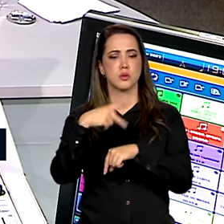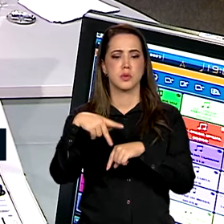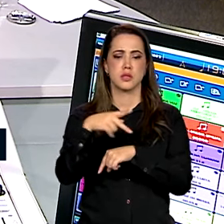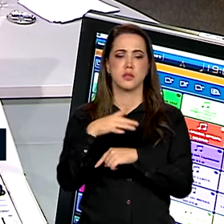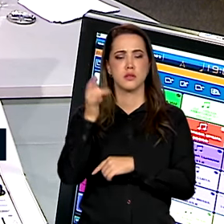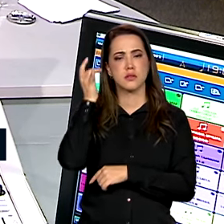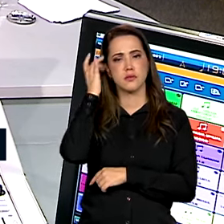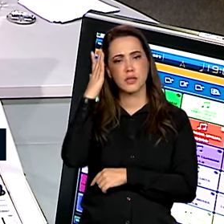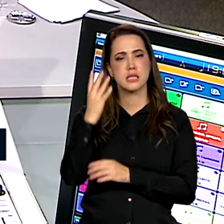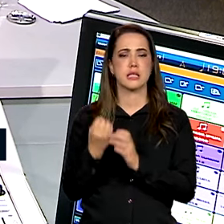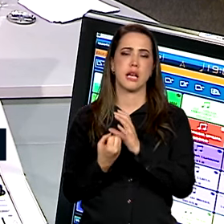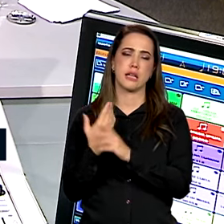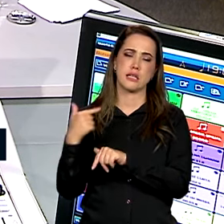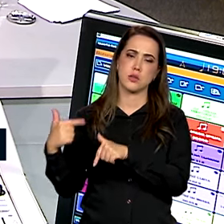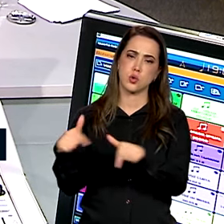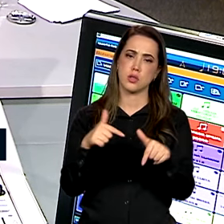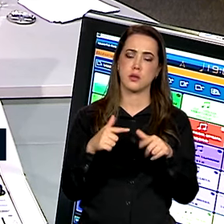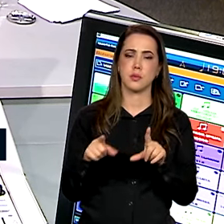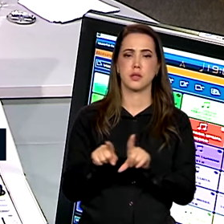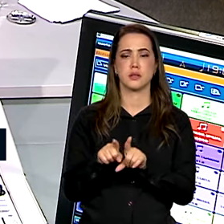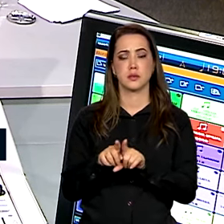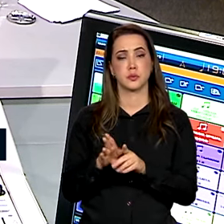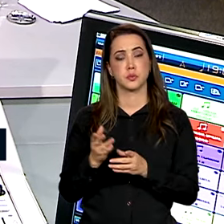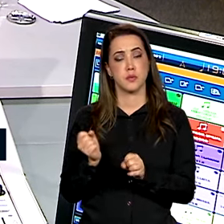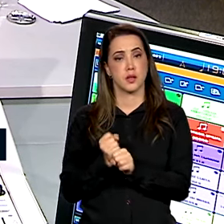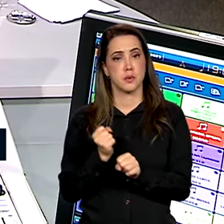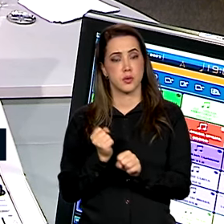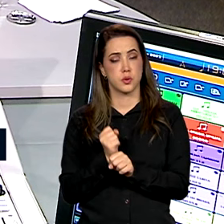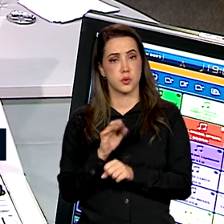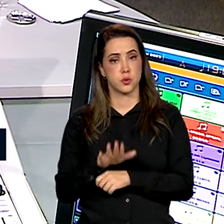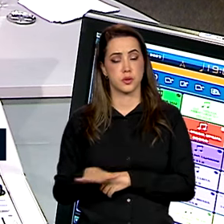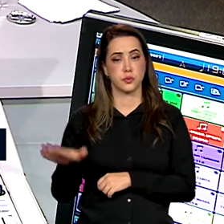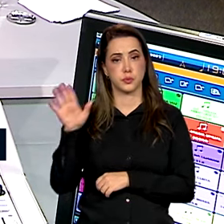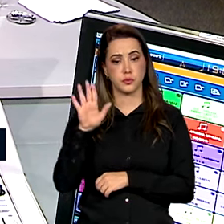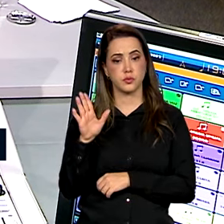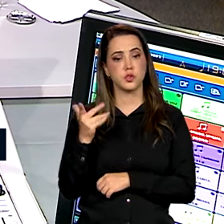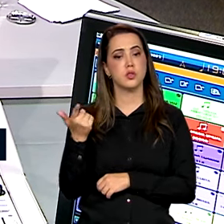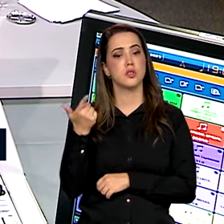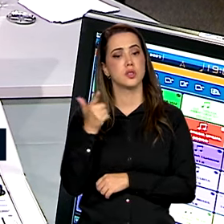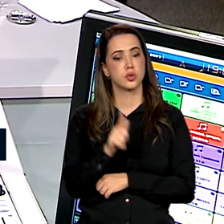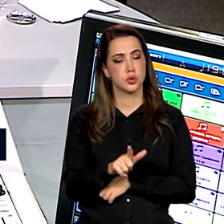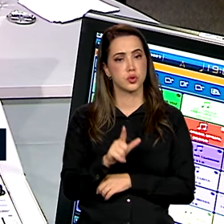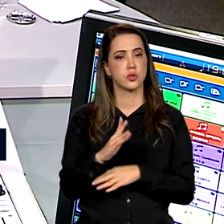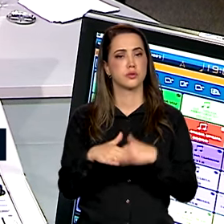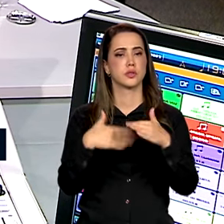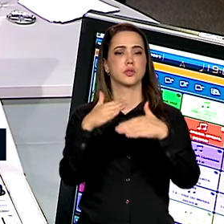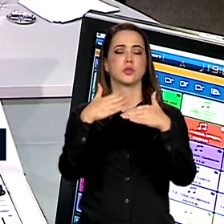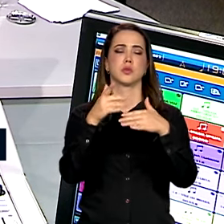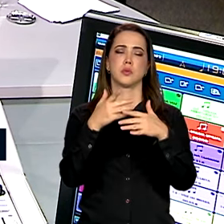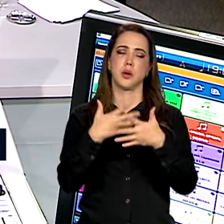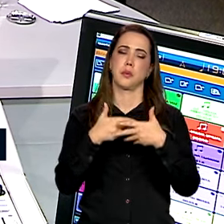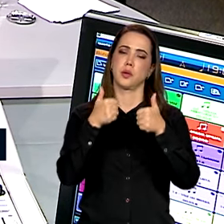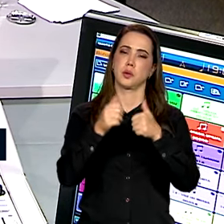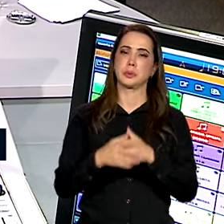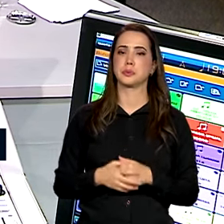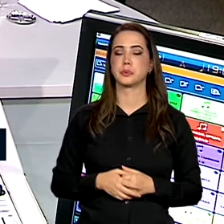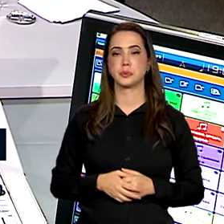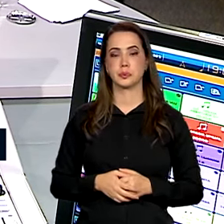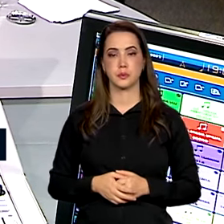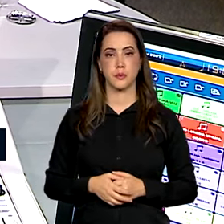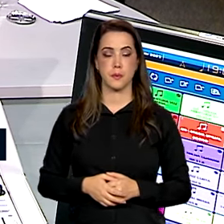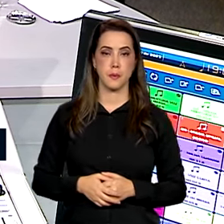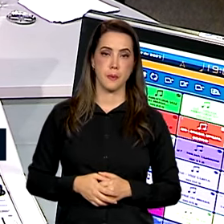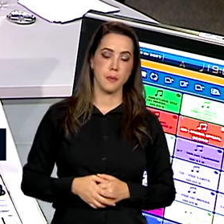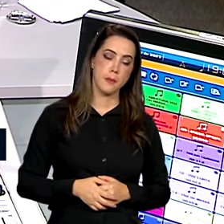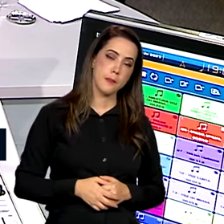facilitar a geração de emprego e a infraestrutura Nacional ajudar a retomar da Econômica que o Brasil precisa agora Ministro